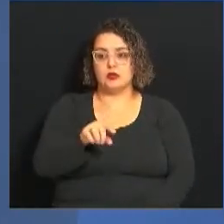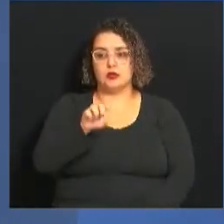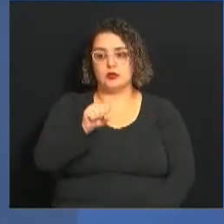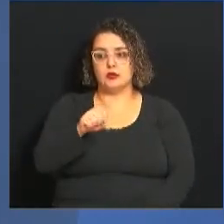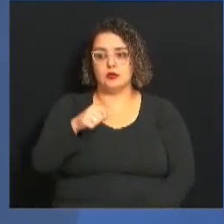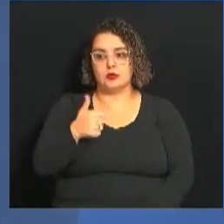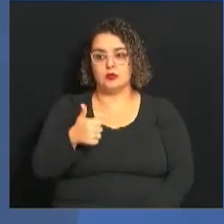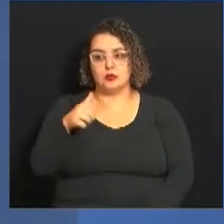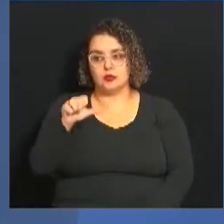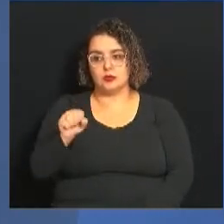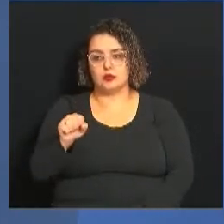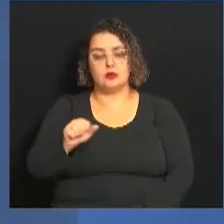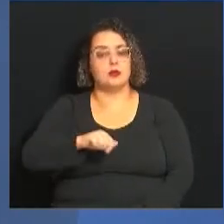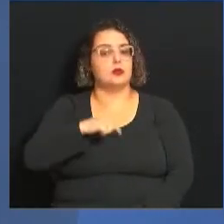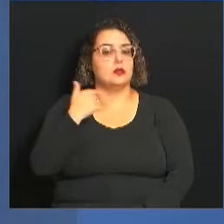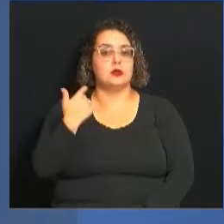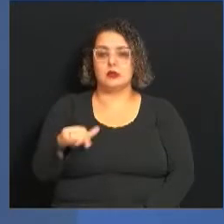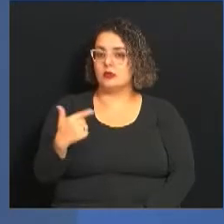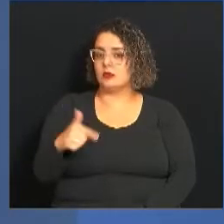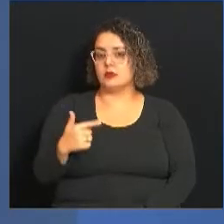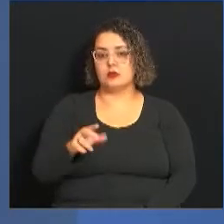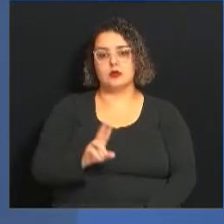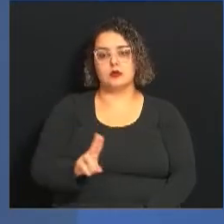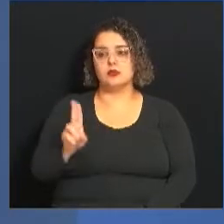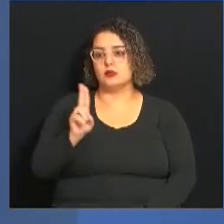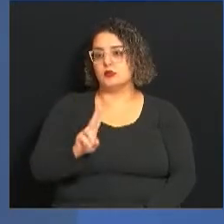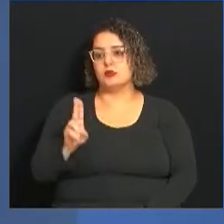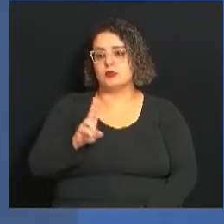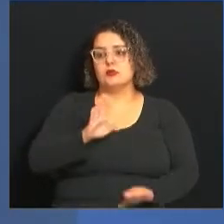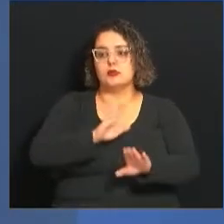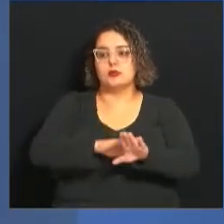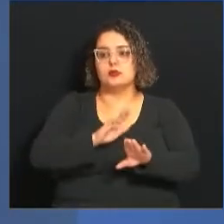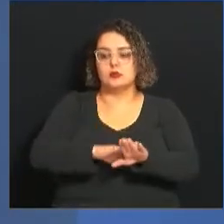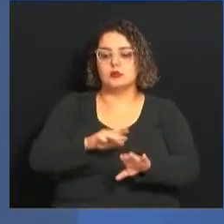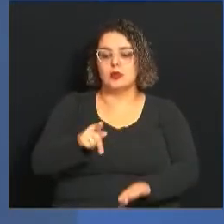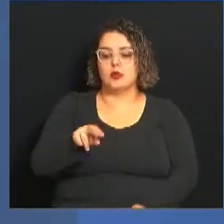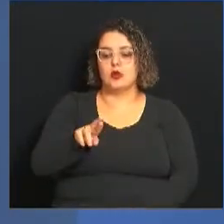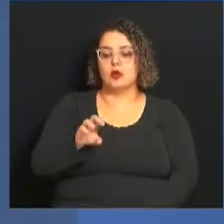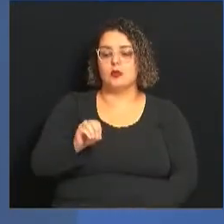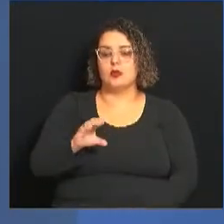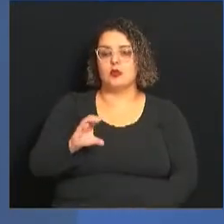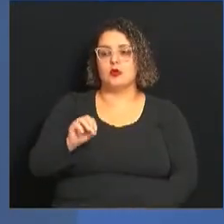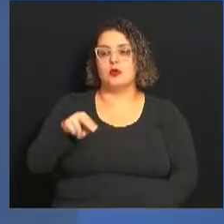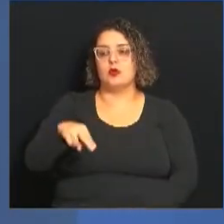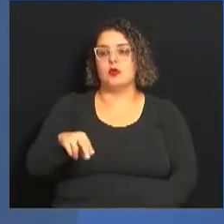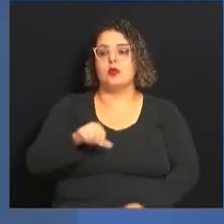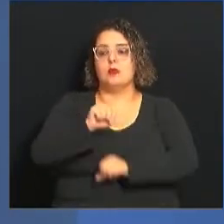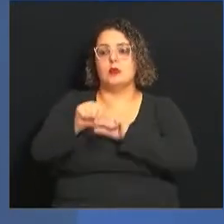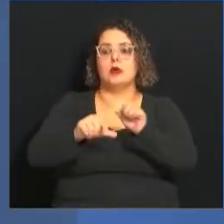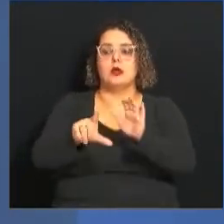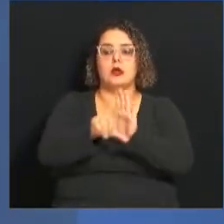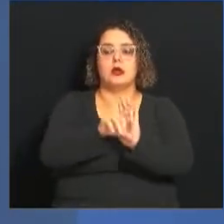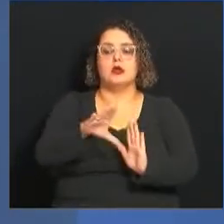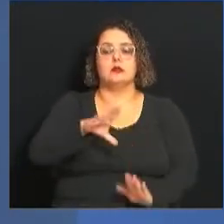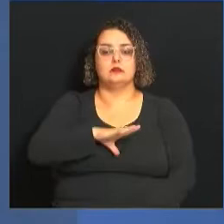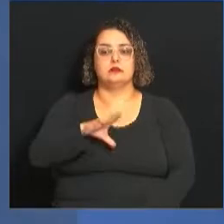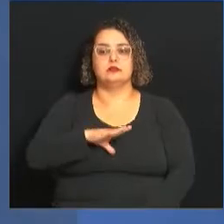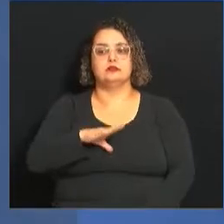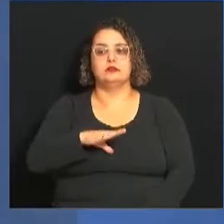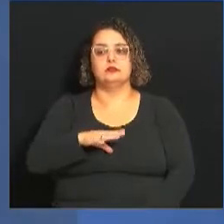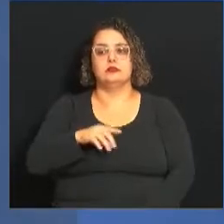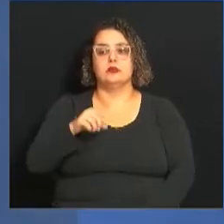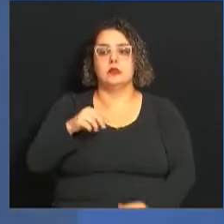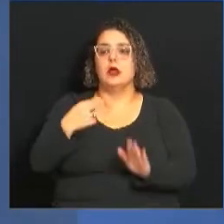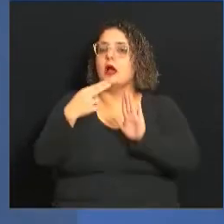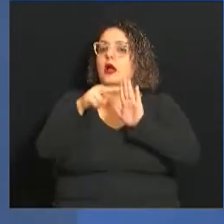14.818 não se aplica aos procedimentos do PROCON. É uma alteração em uma lei municipal, uma vez que essas